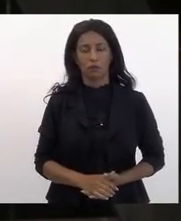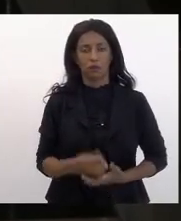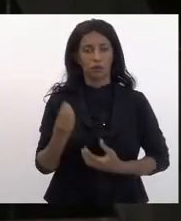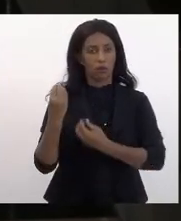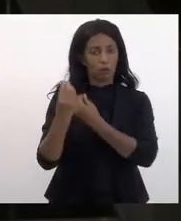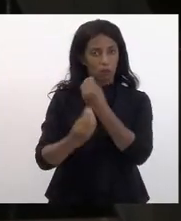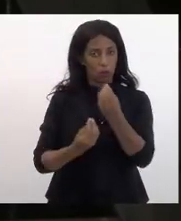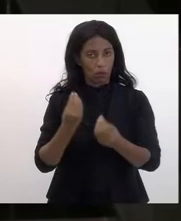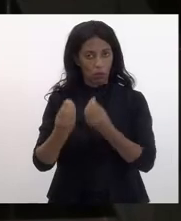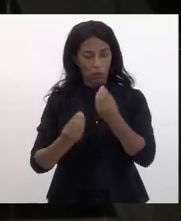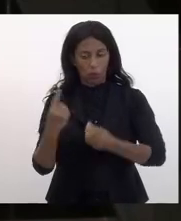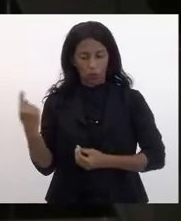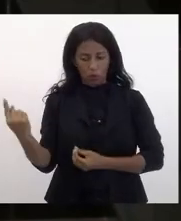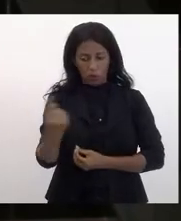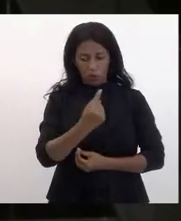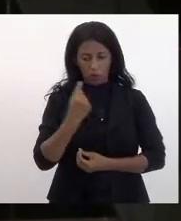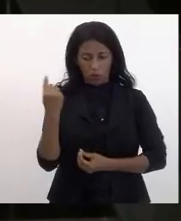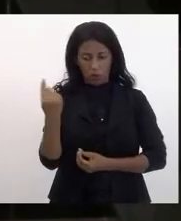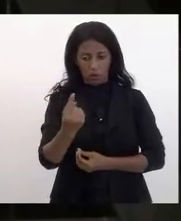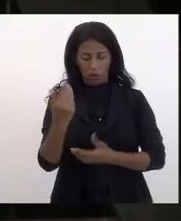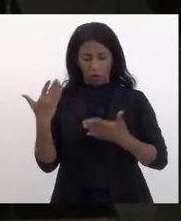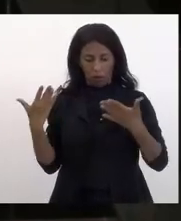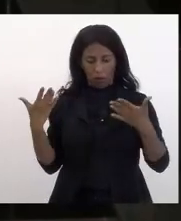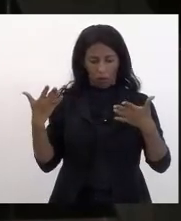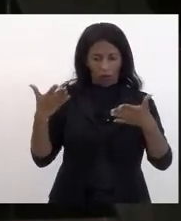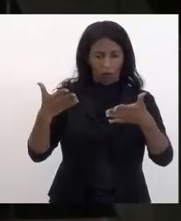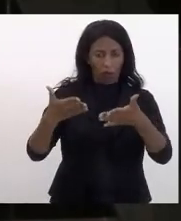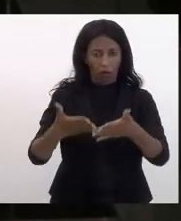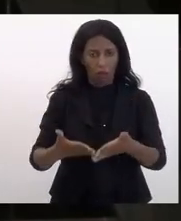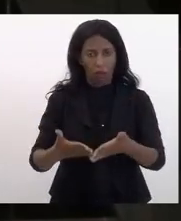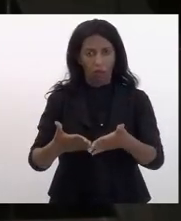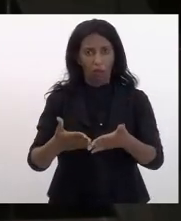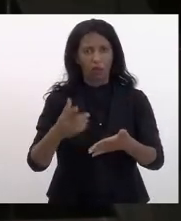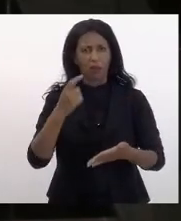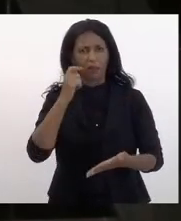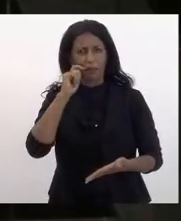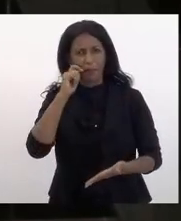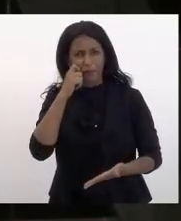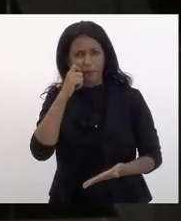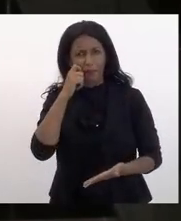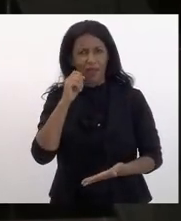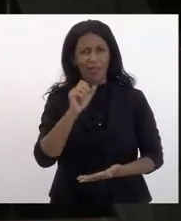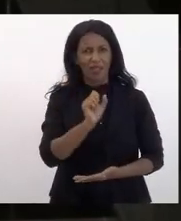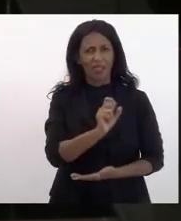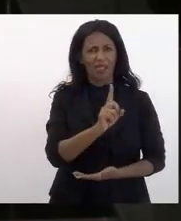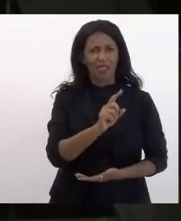Como que nós chegamos em Eduardo Paes e Daniel Sorães?